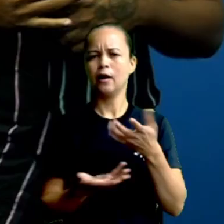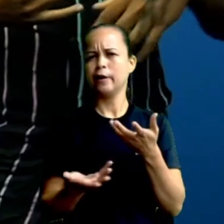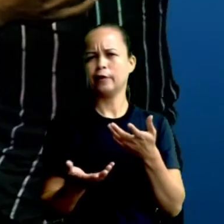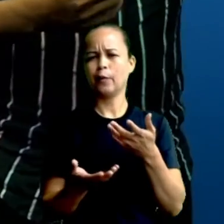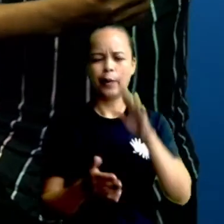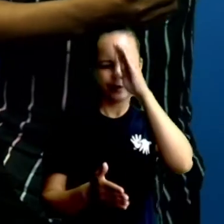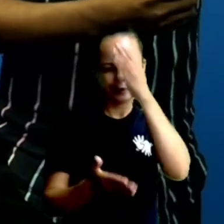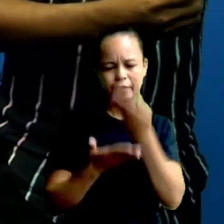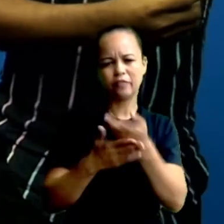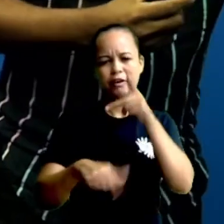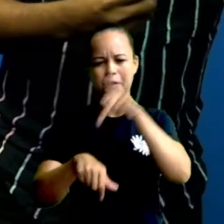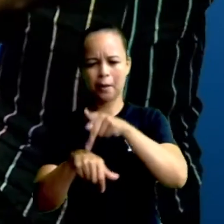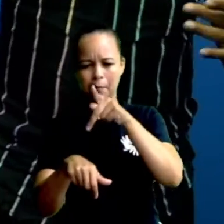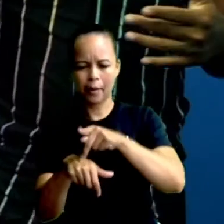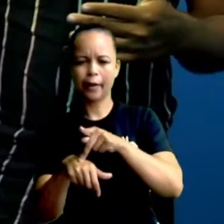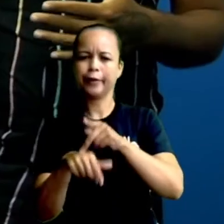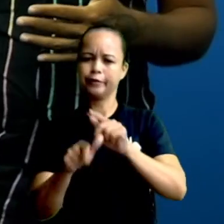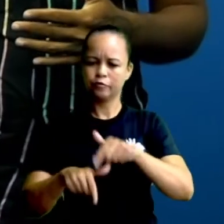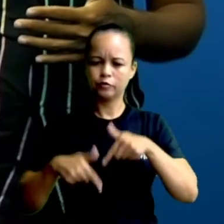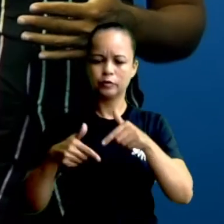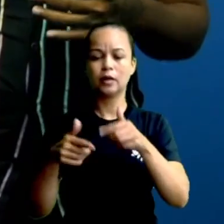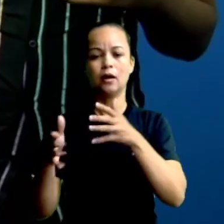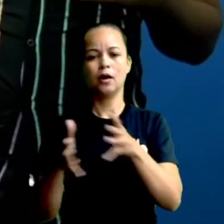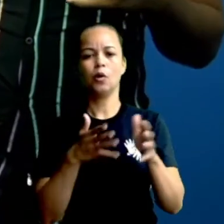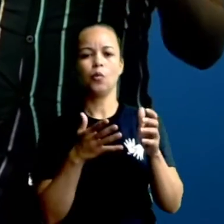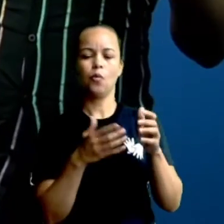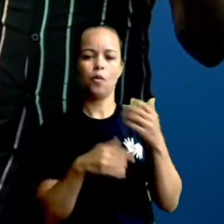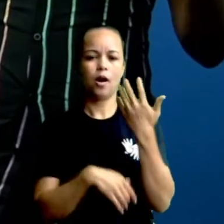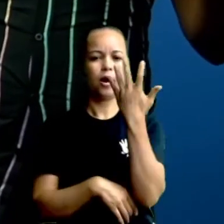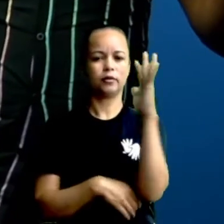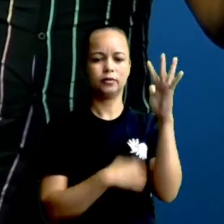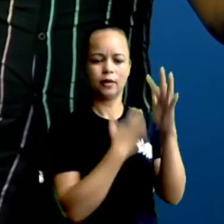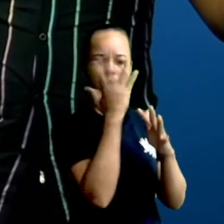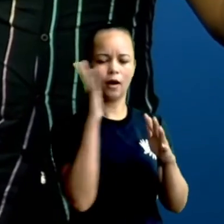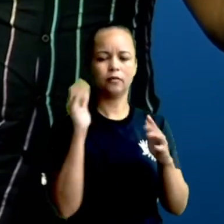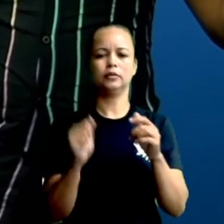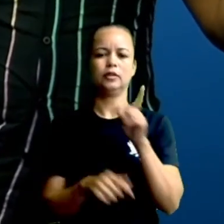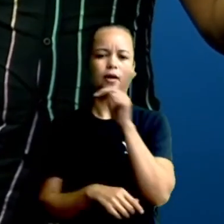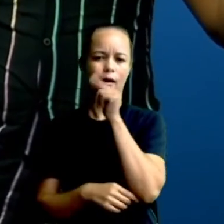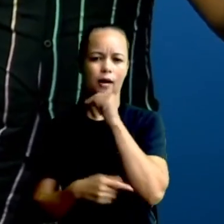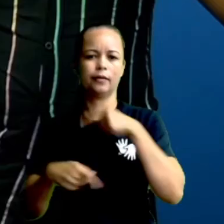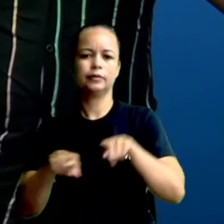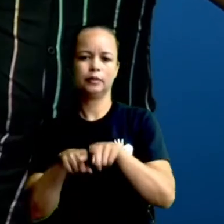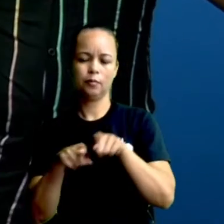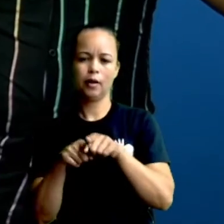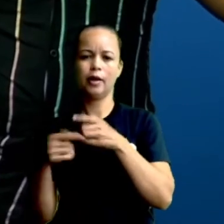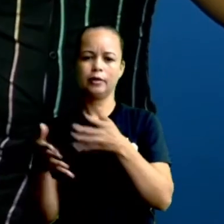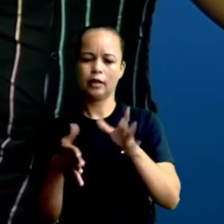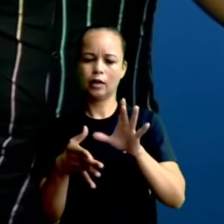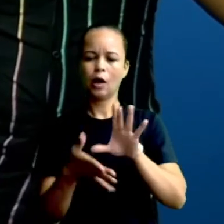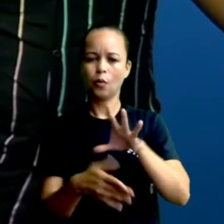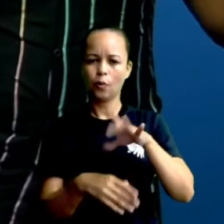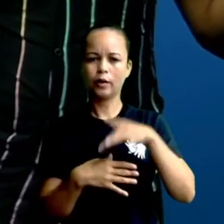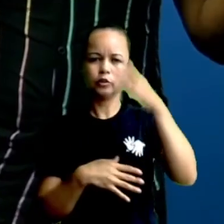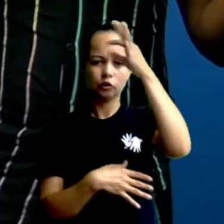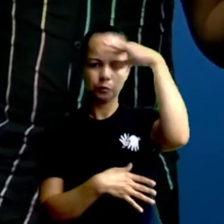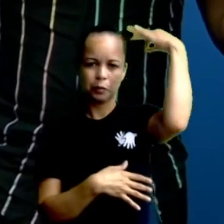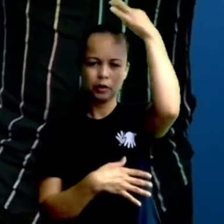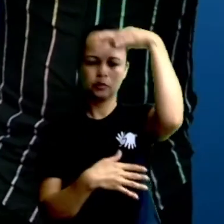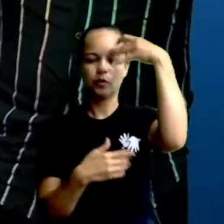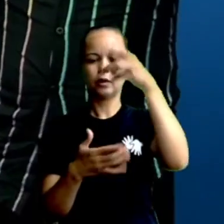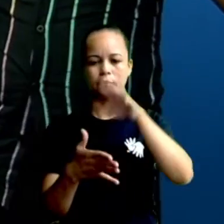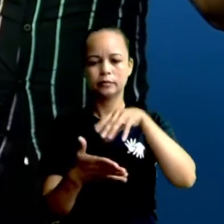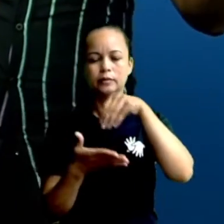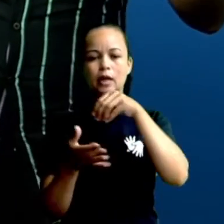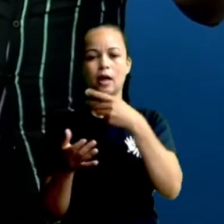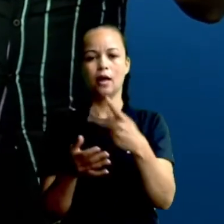uma função, as árvores, a água. E aí, dentro desses elementos da natureza, possuíam espiritualidades. Eles acreditavam